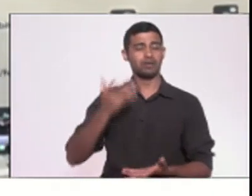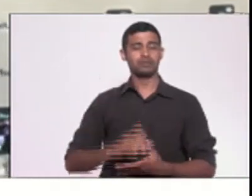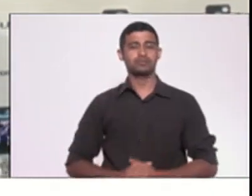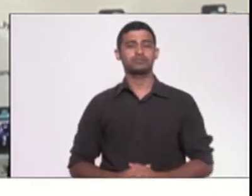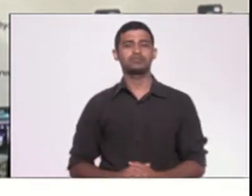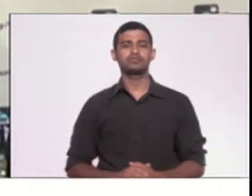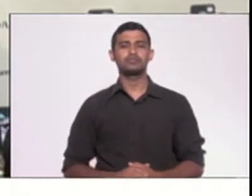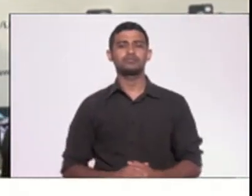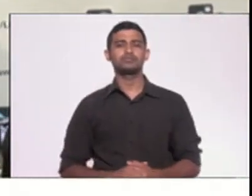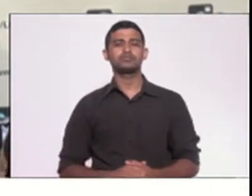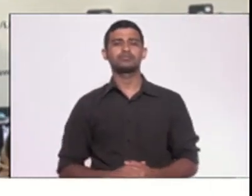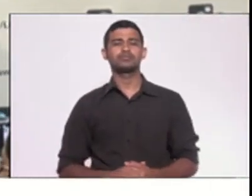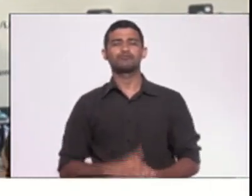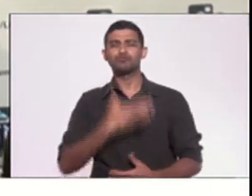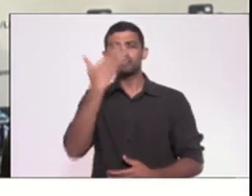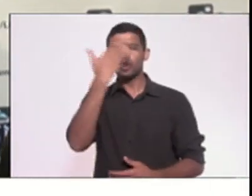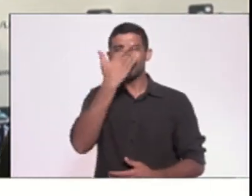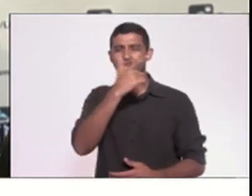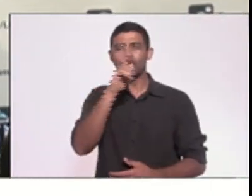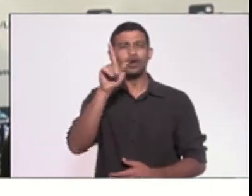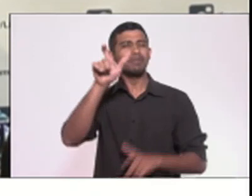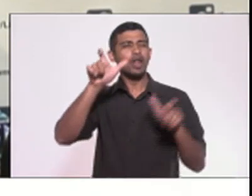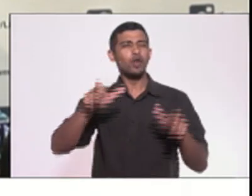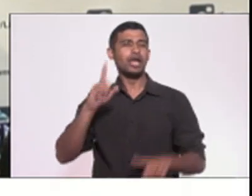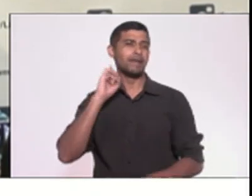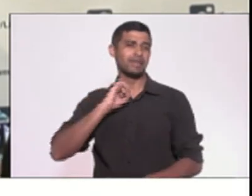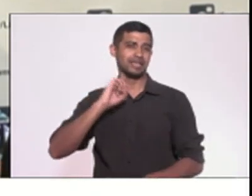Não estou vendo aqui a outra ali, mas é em Minas.